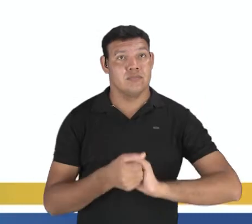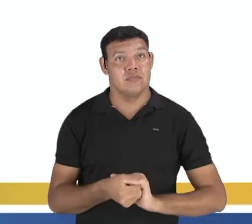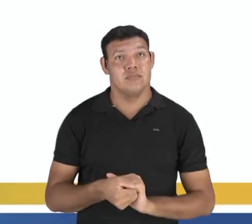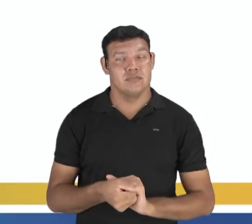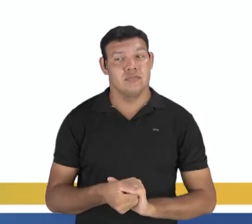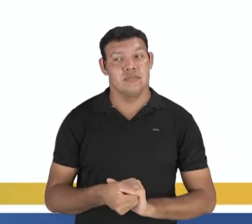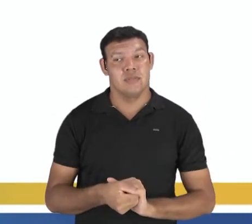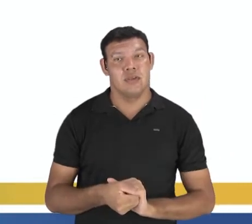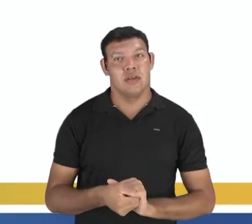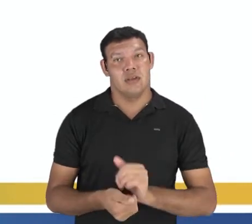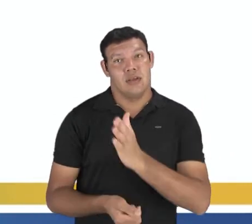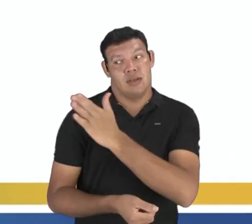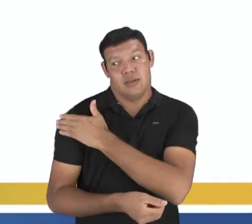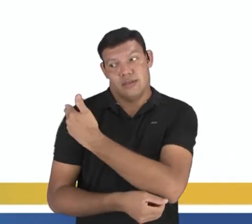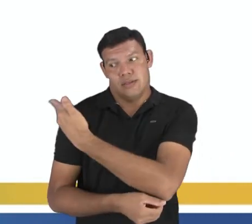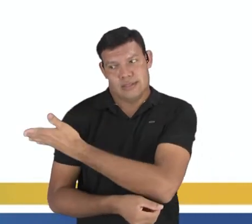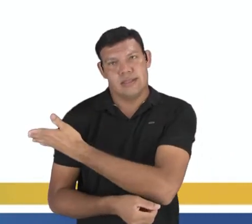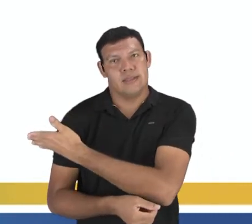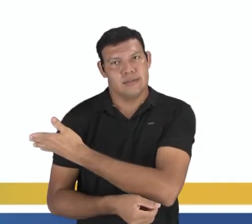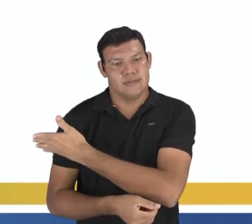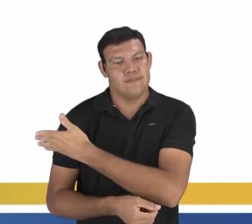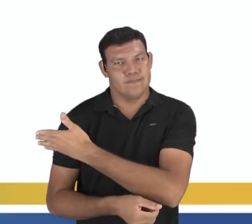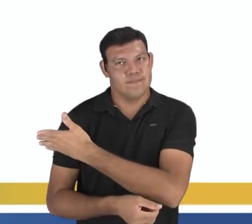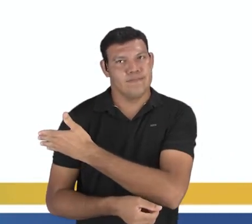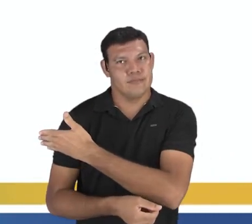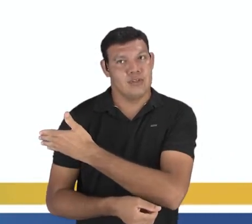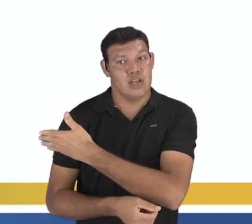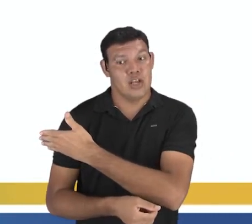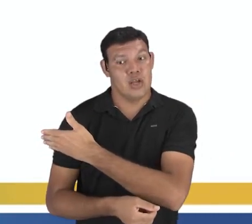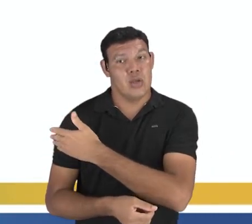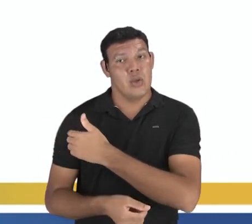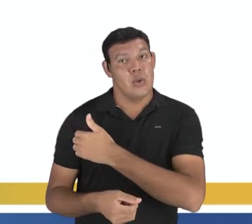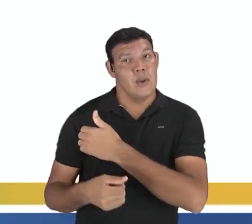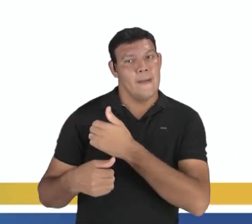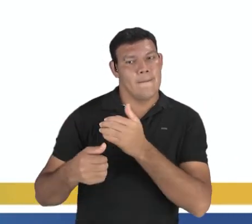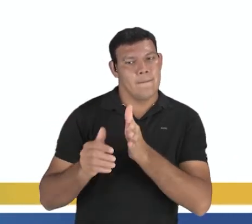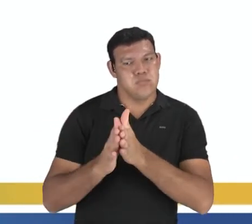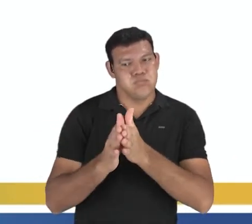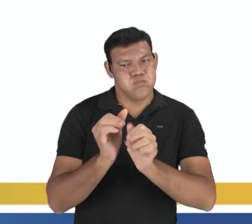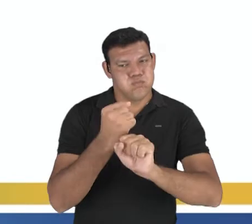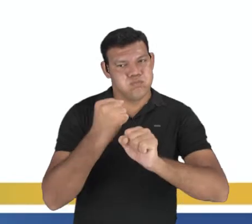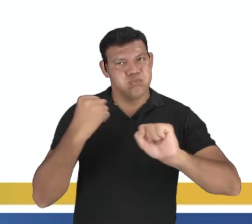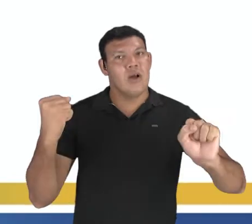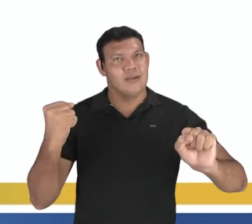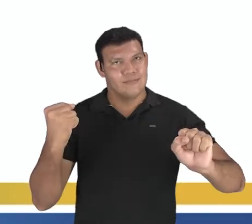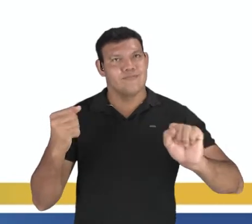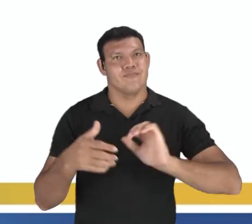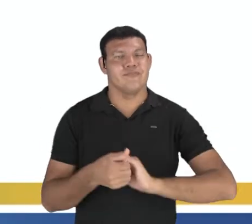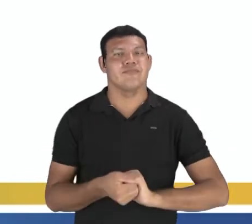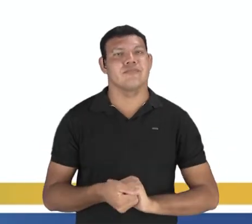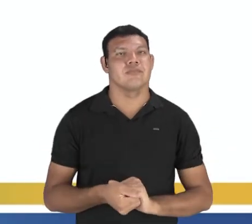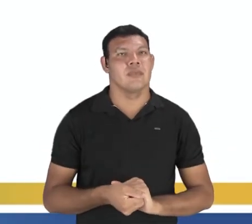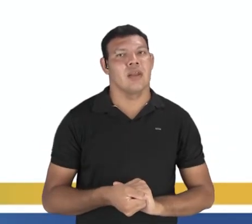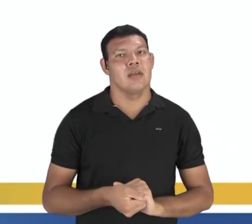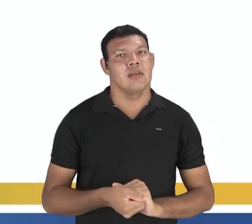um lado que será maior que o outro. Então vamos supor que esse x será o maior, certo?